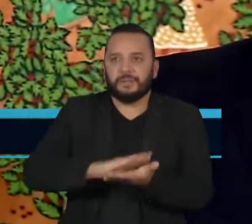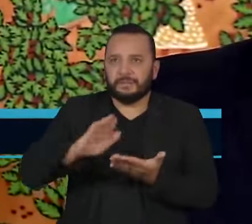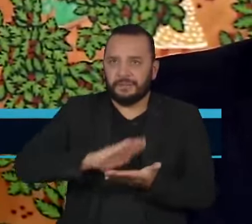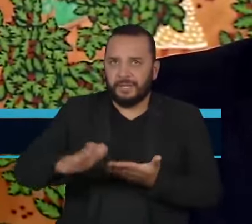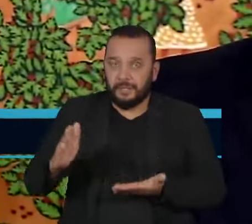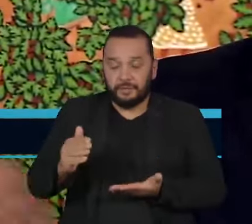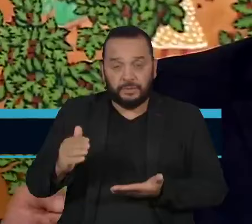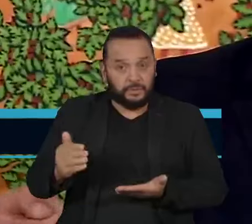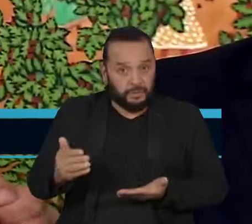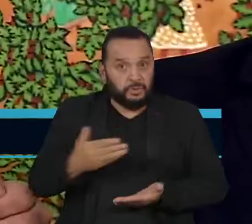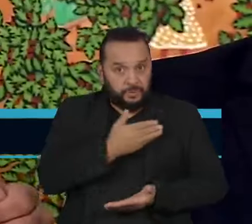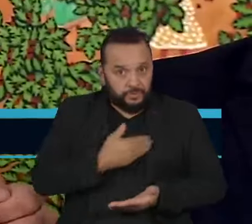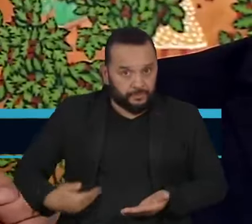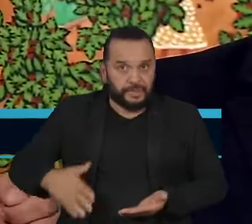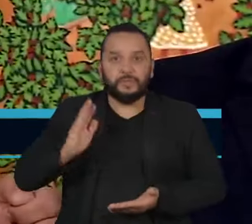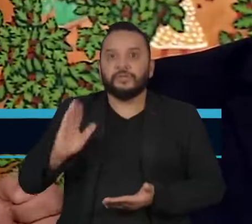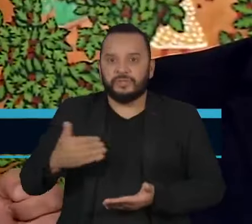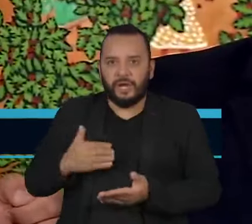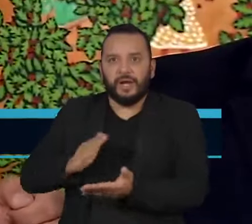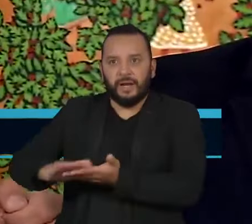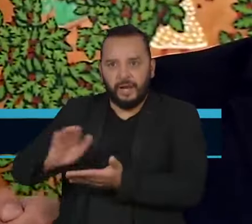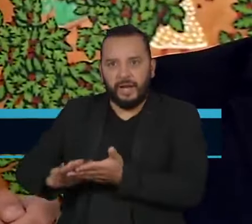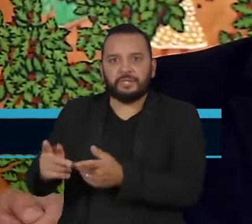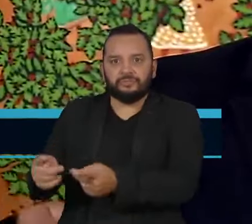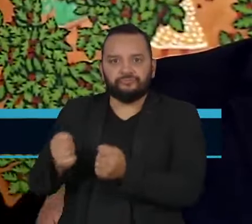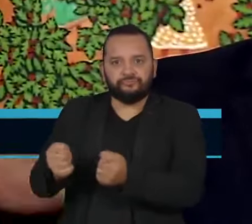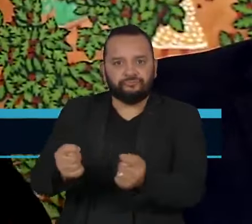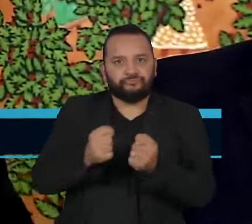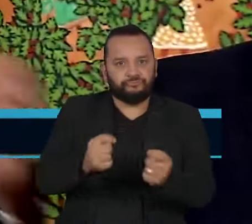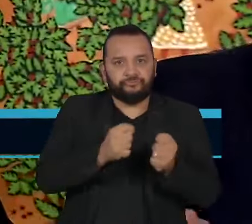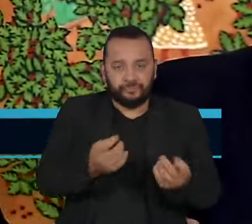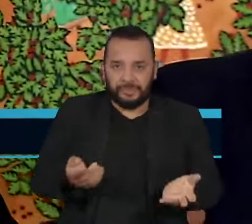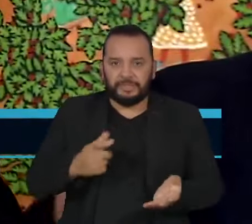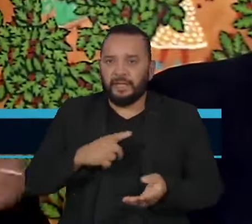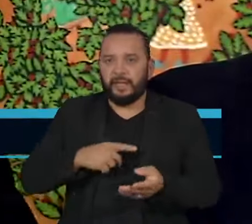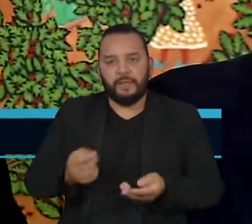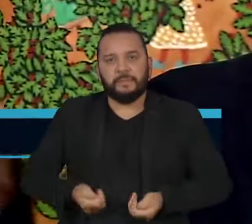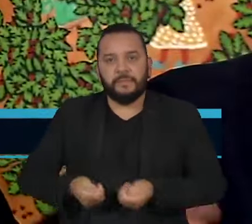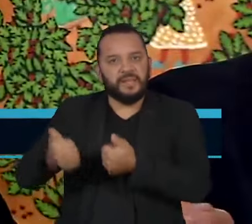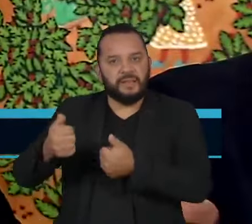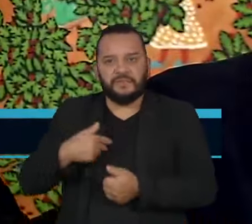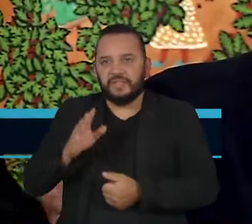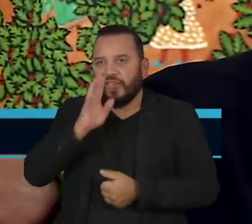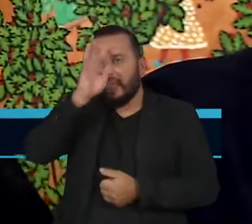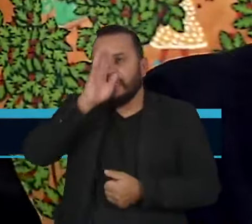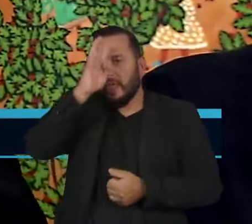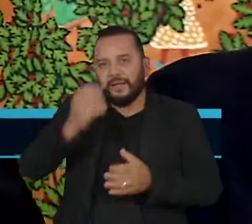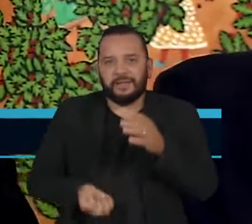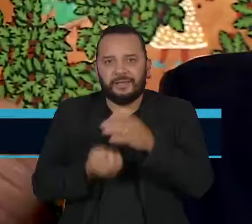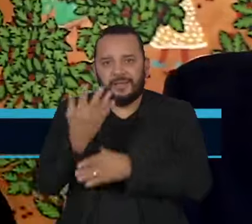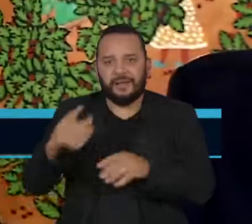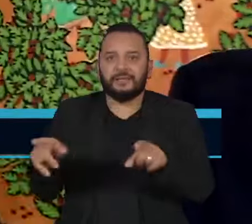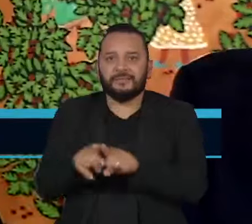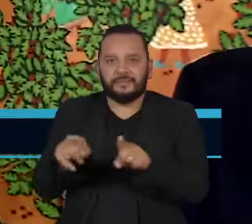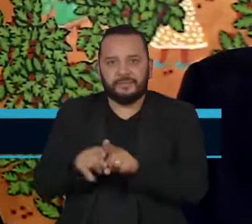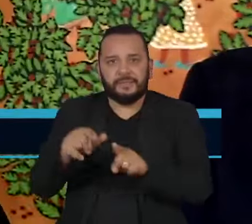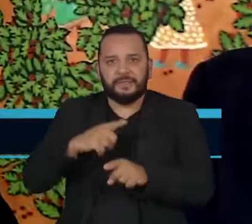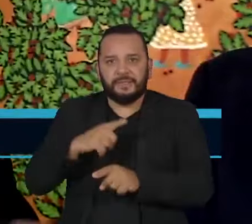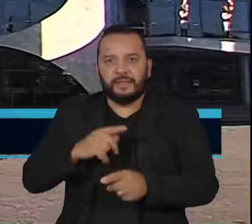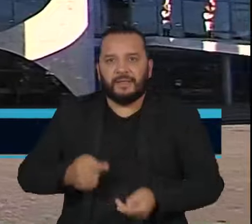O governo fechou várias torneiras criadas pelo governo anterior, de auxílios criados de forma irresponsável, de execução de fraudes